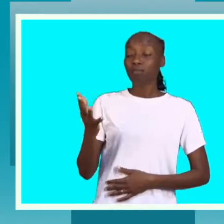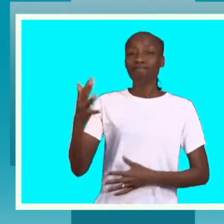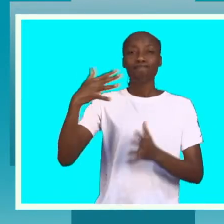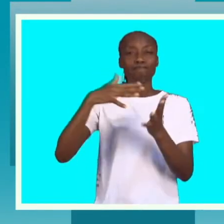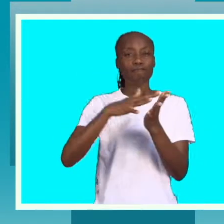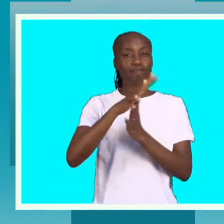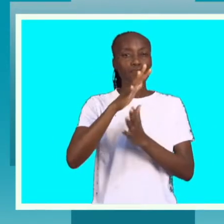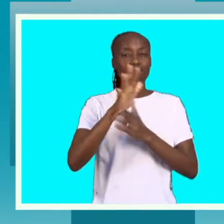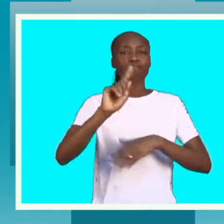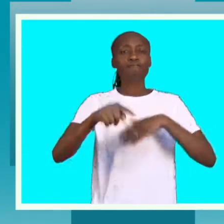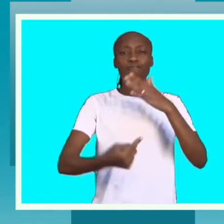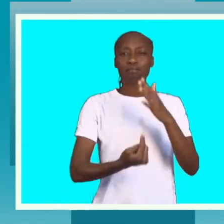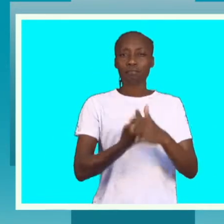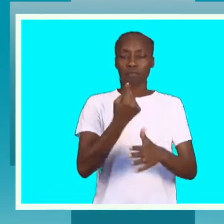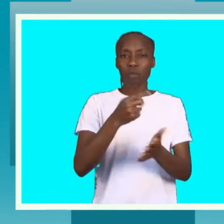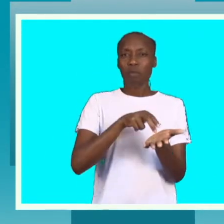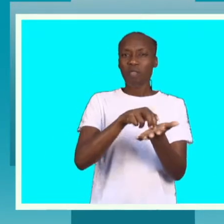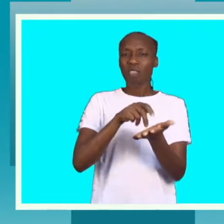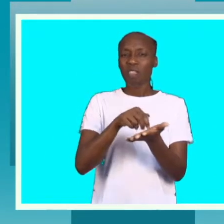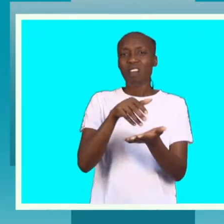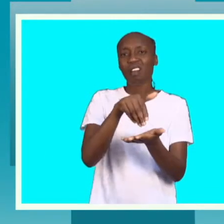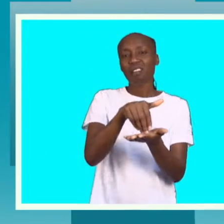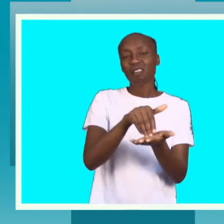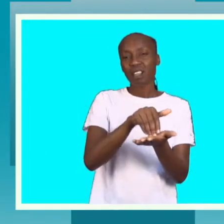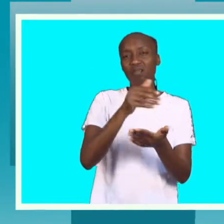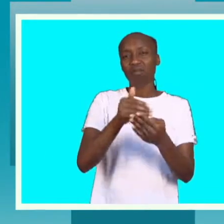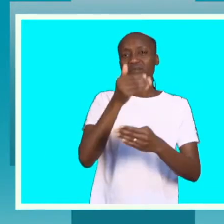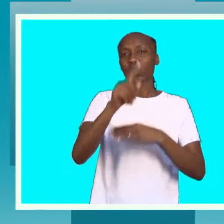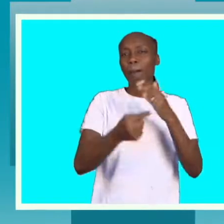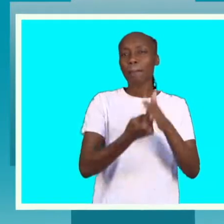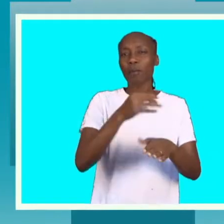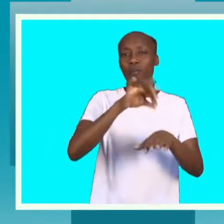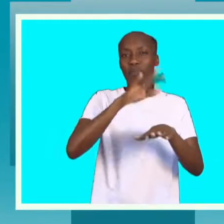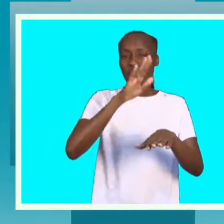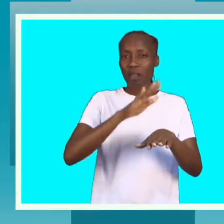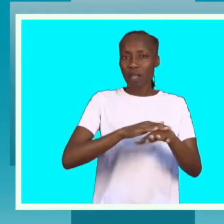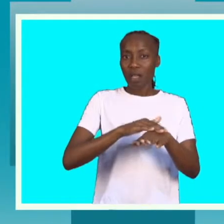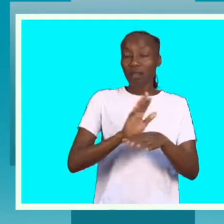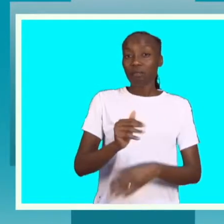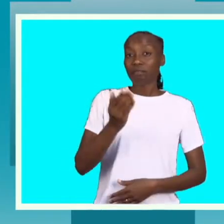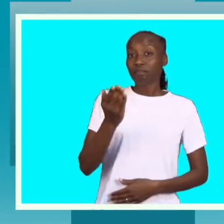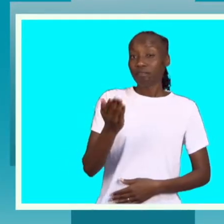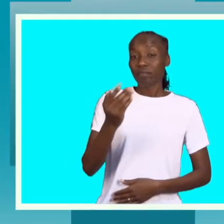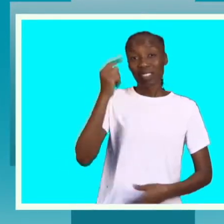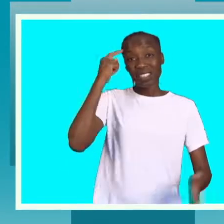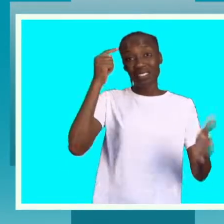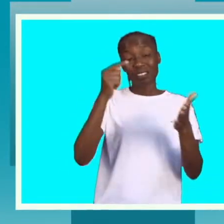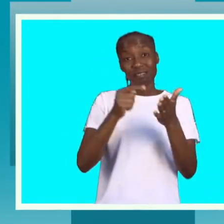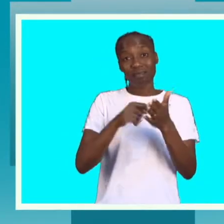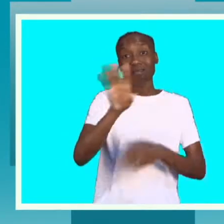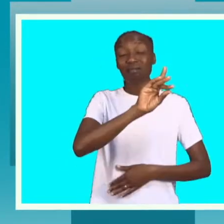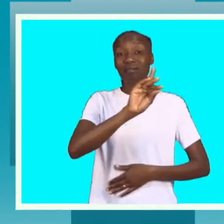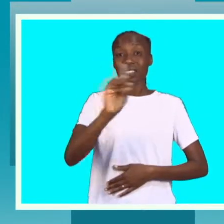de idade. A mãe conta que os seus membros ficaram frágeis depois de ter padecido de malária.